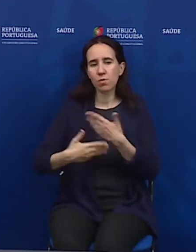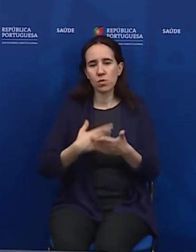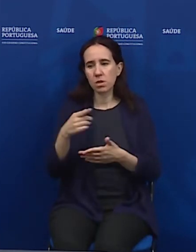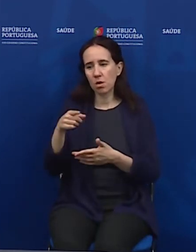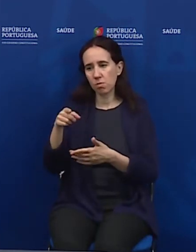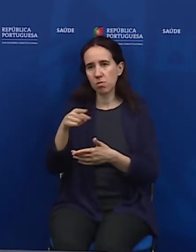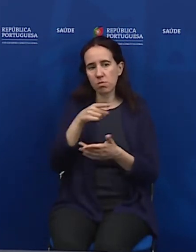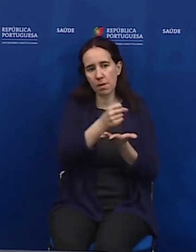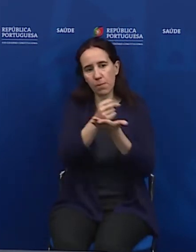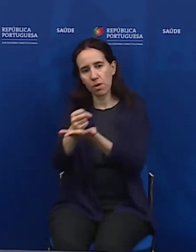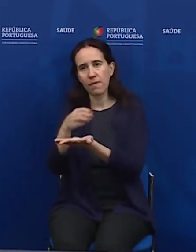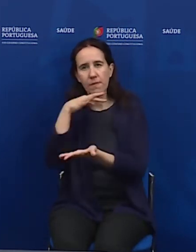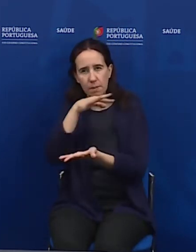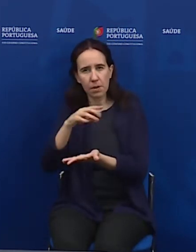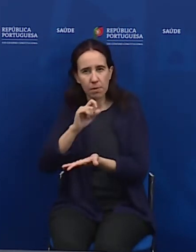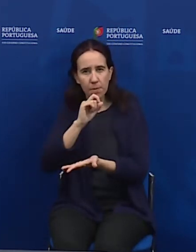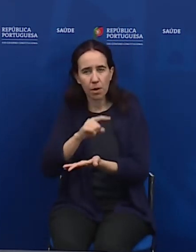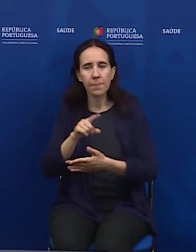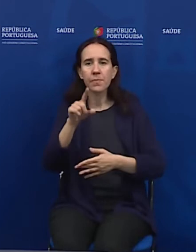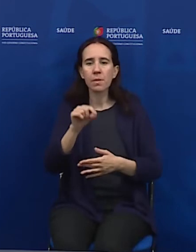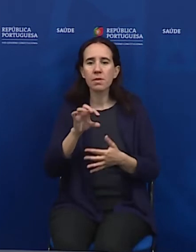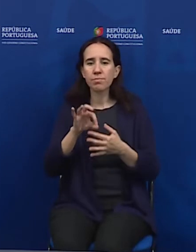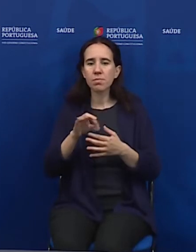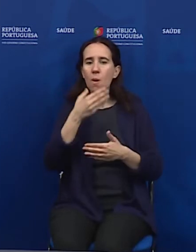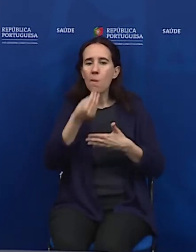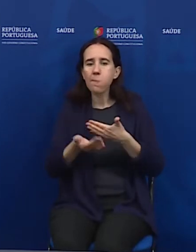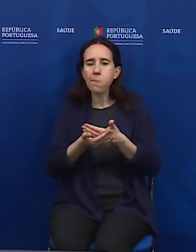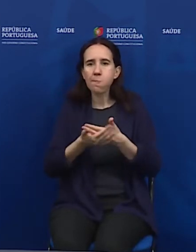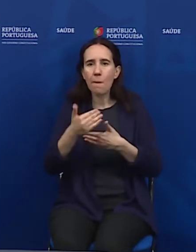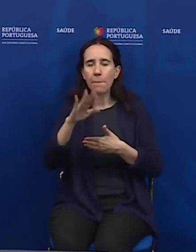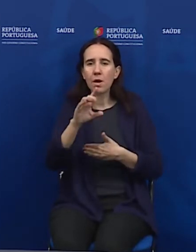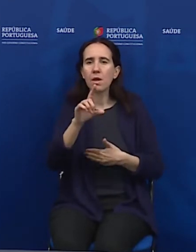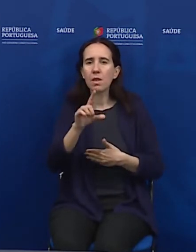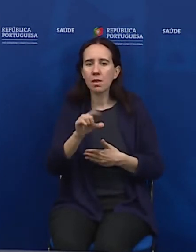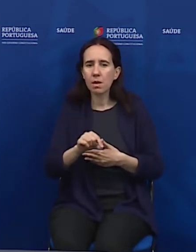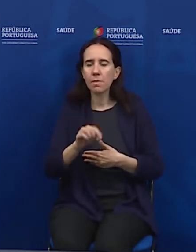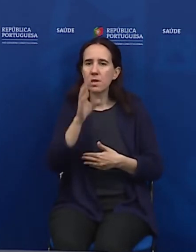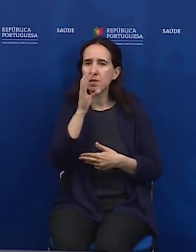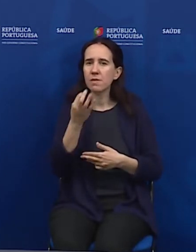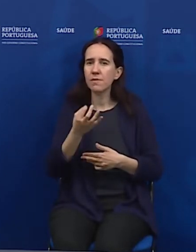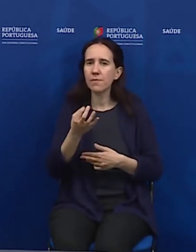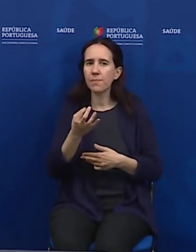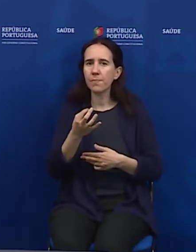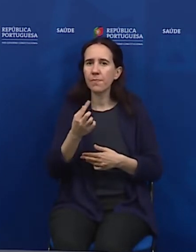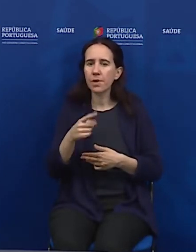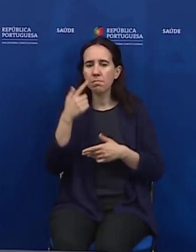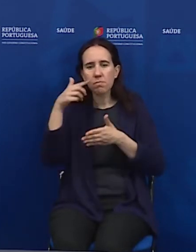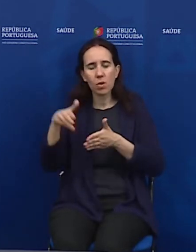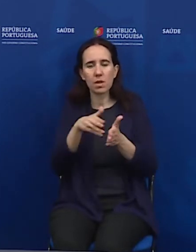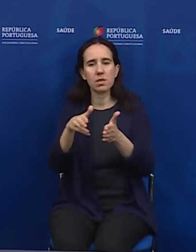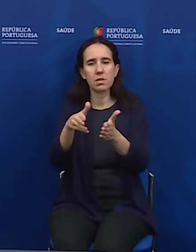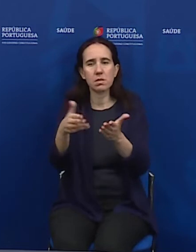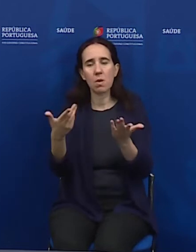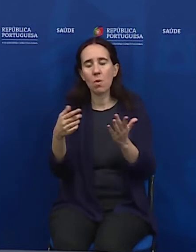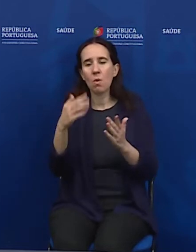apoio à família. E ainda em relação aos mais idosos, também se há algum tipo de orientação ou